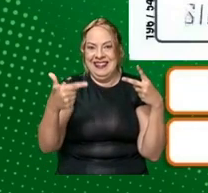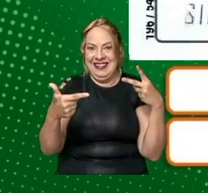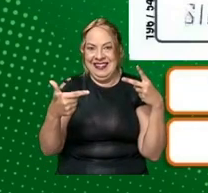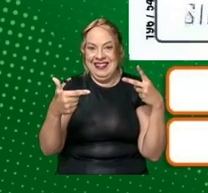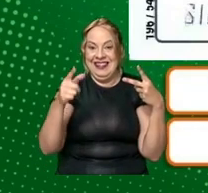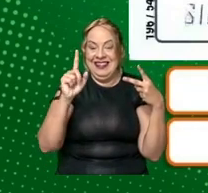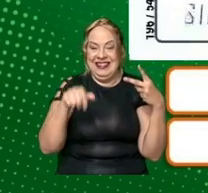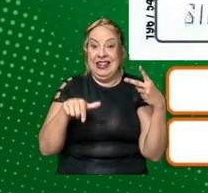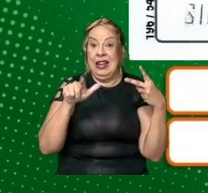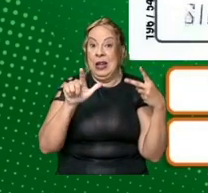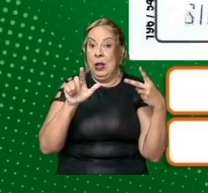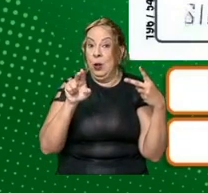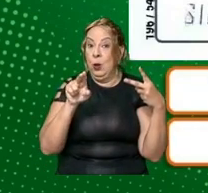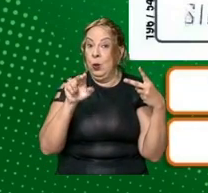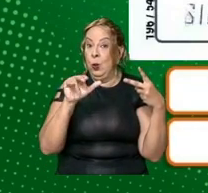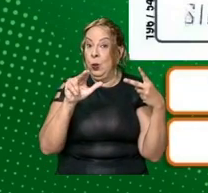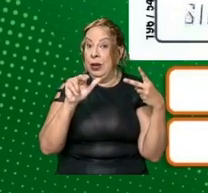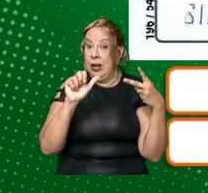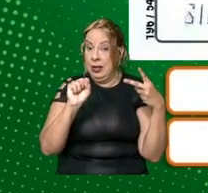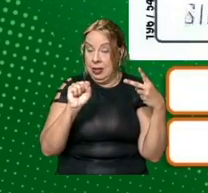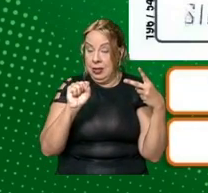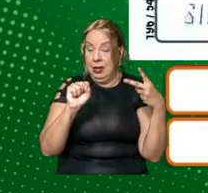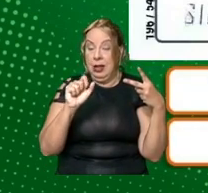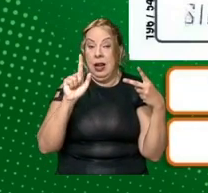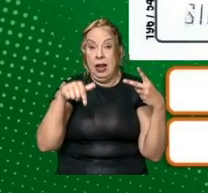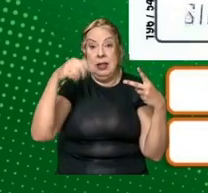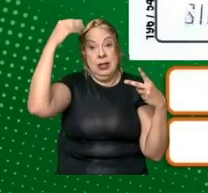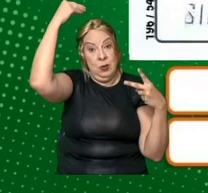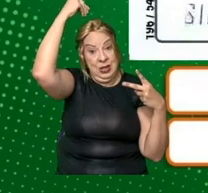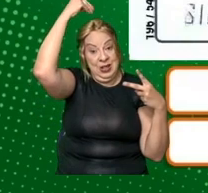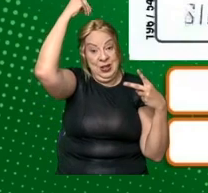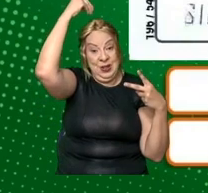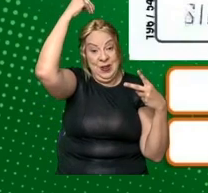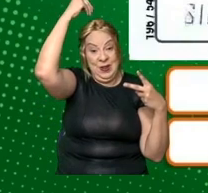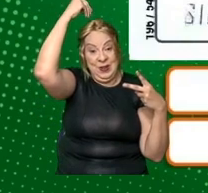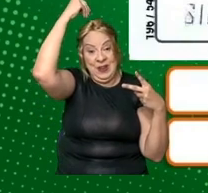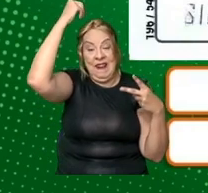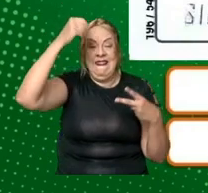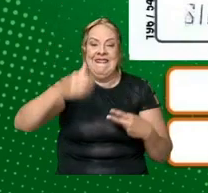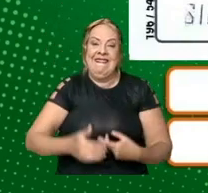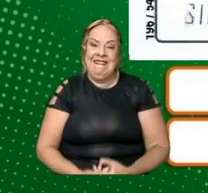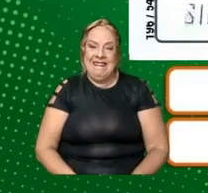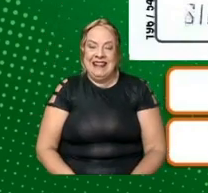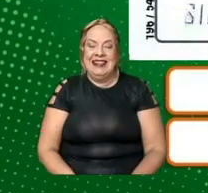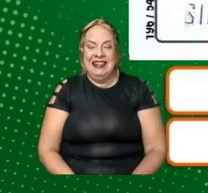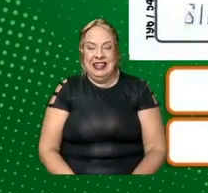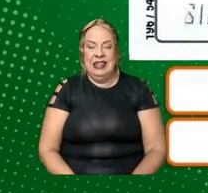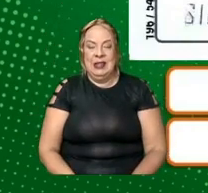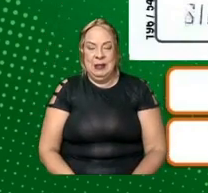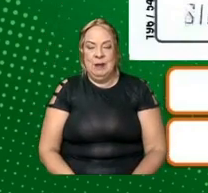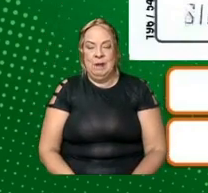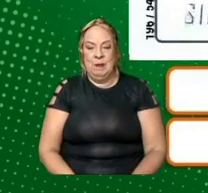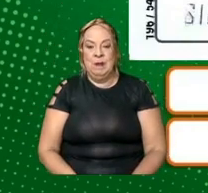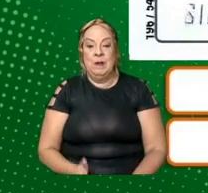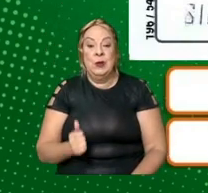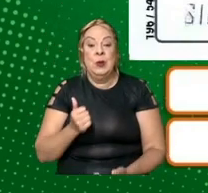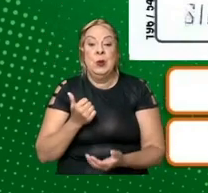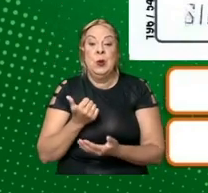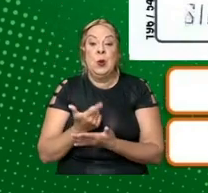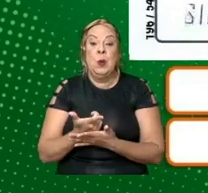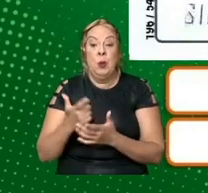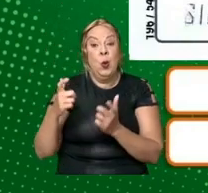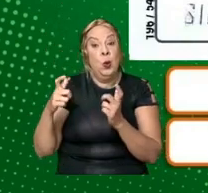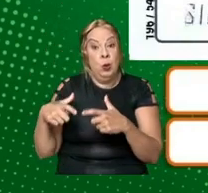265582, o Lucas. O Lucas é de São Cristóvão, né? Adquiriu aí na banca do